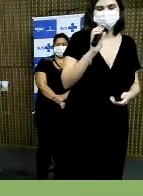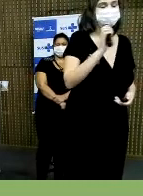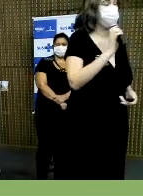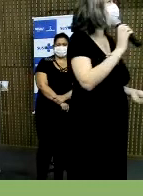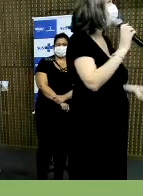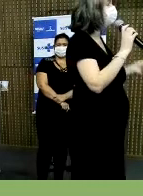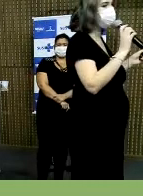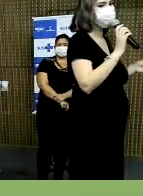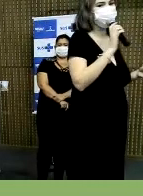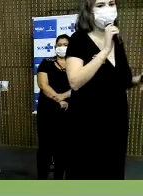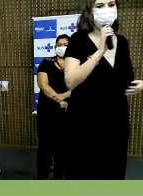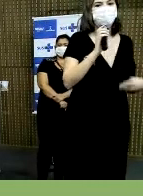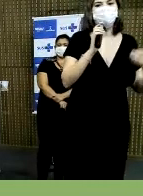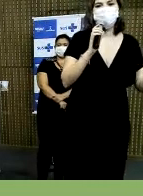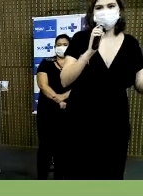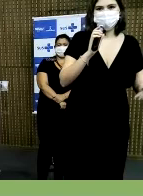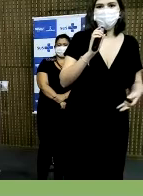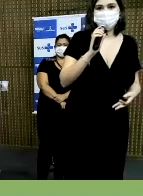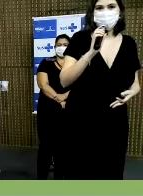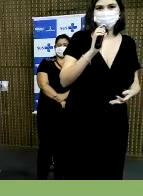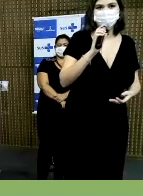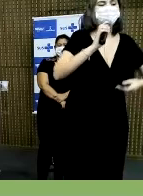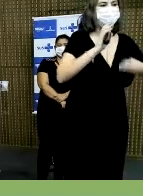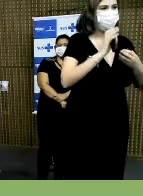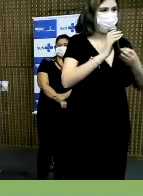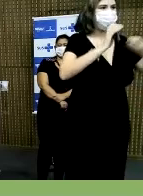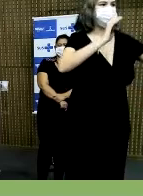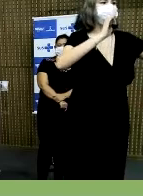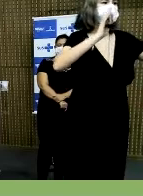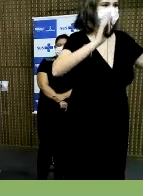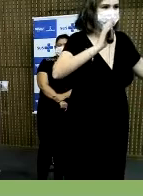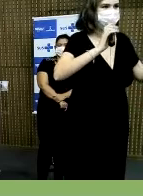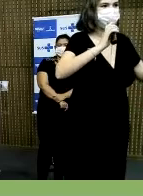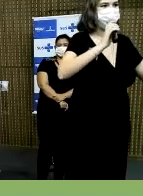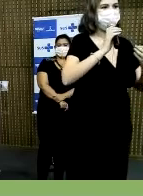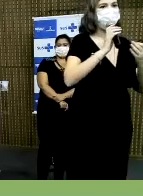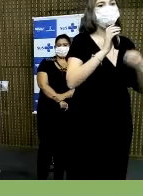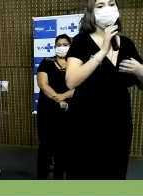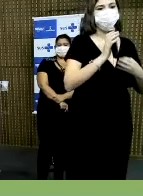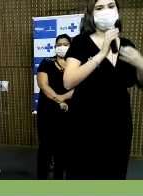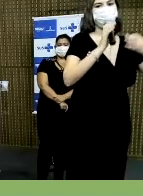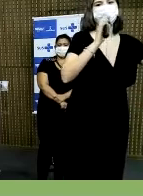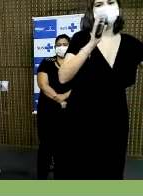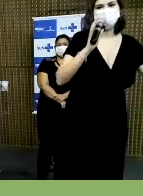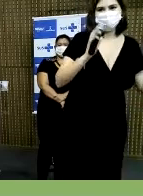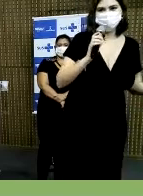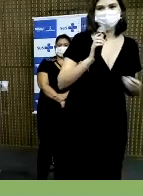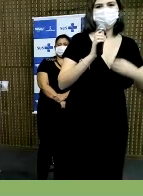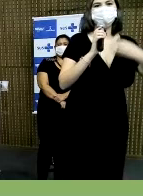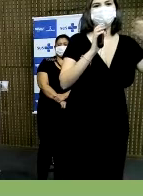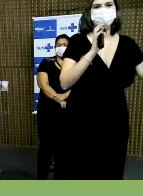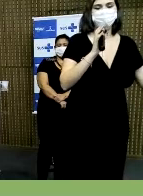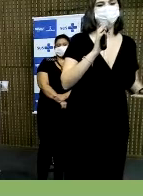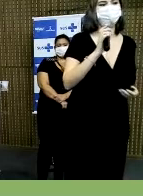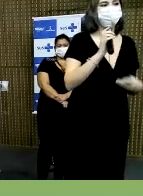comunitários de saúde, onde prejudicou um pouco esse acompanhamento, bem como essa expansão de território, onde a gente pegou o território da área de